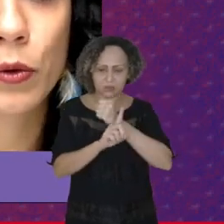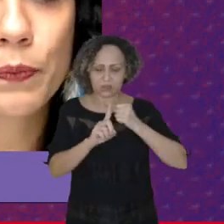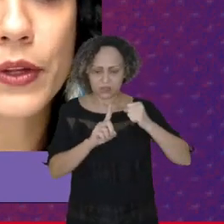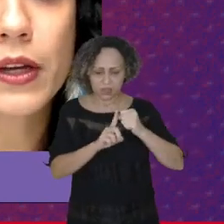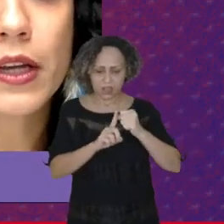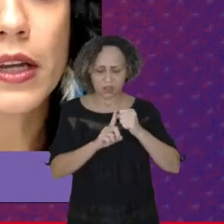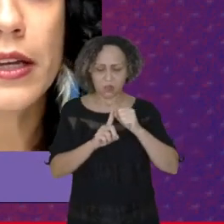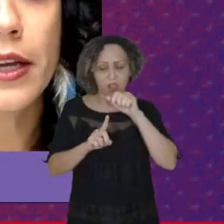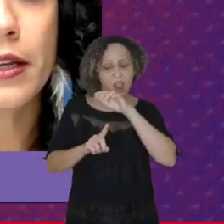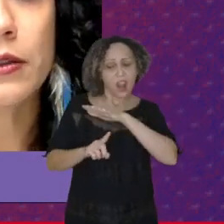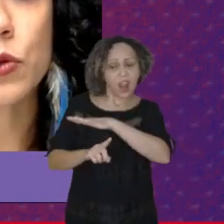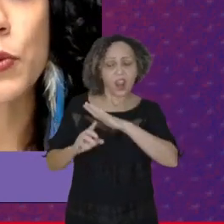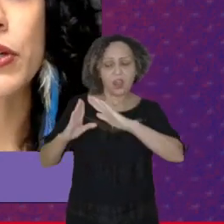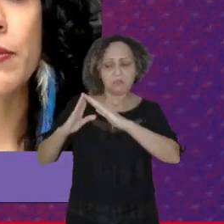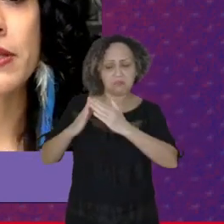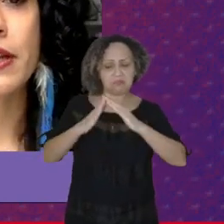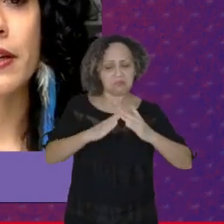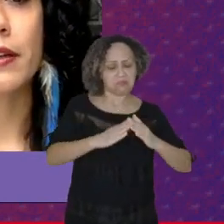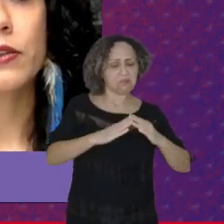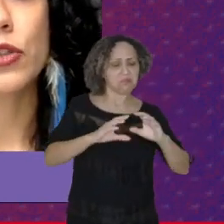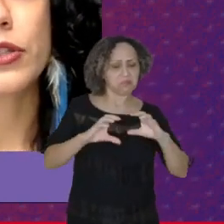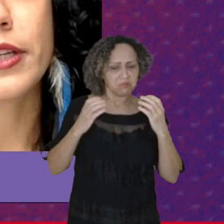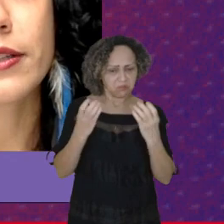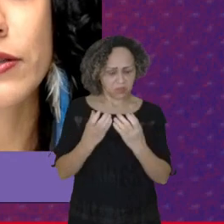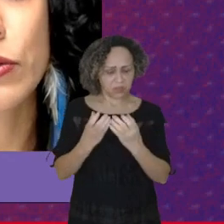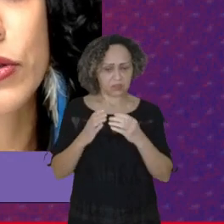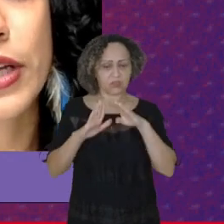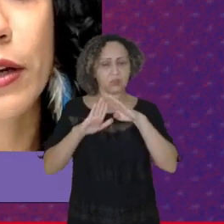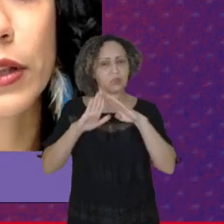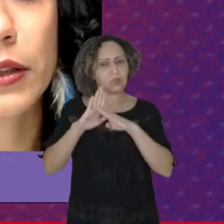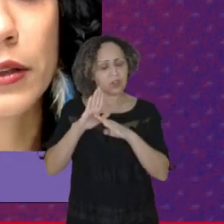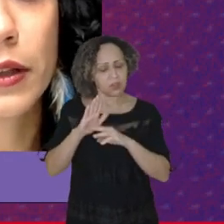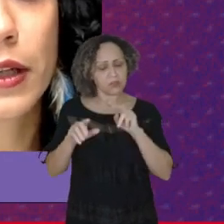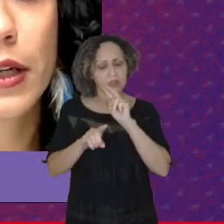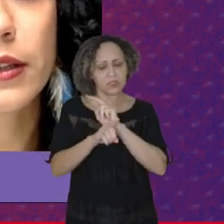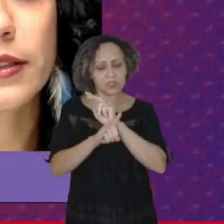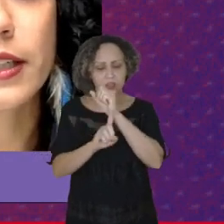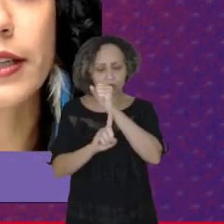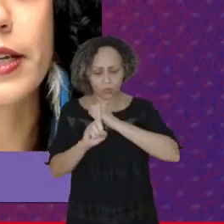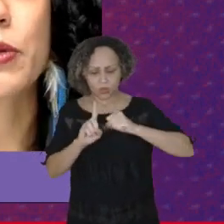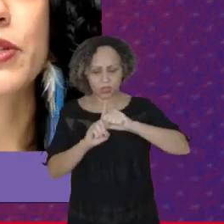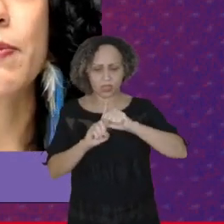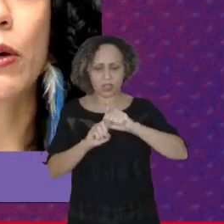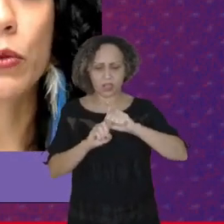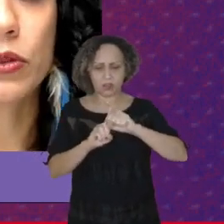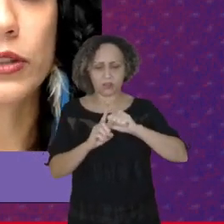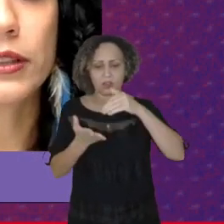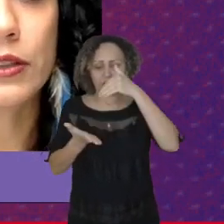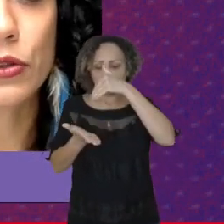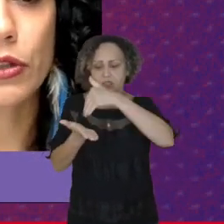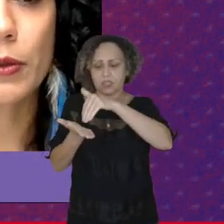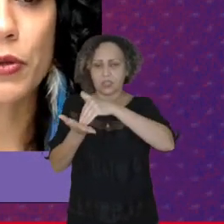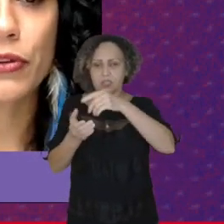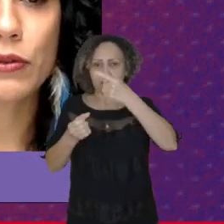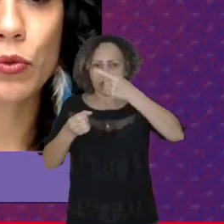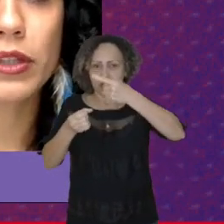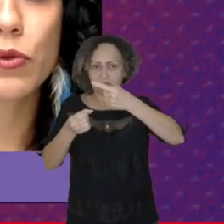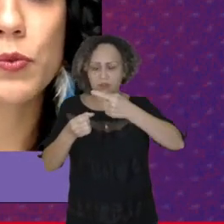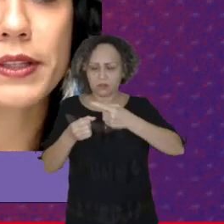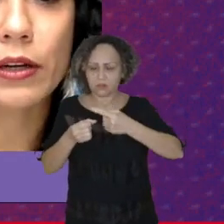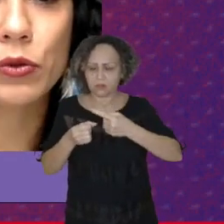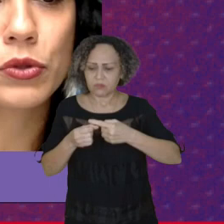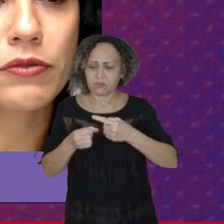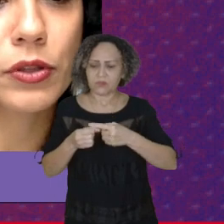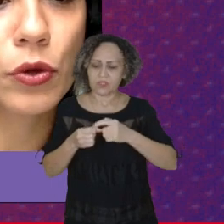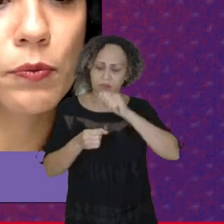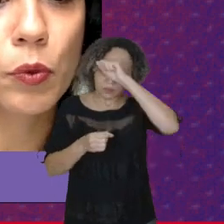de São Paulo, nos programas de assistência social da Secretaria Municipal de Assistência Social da